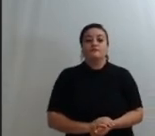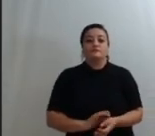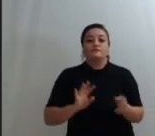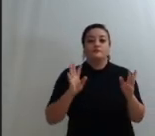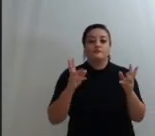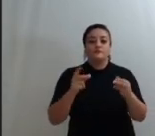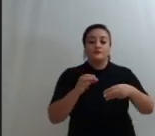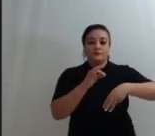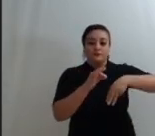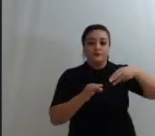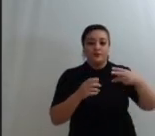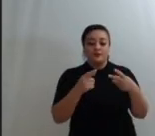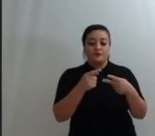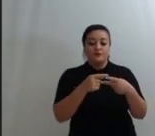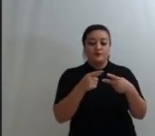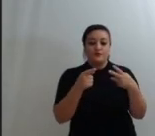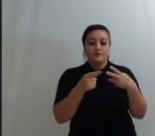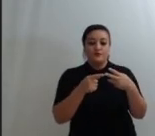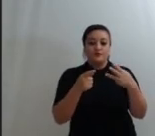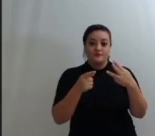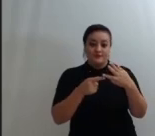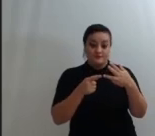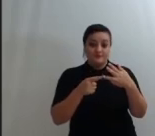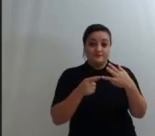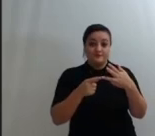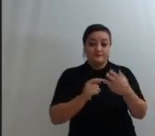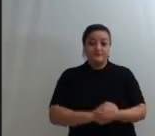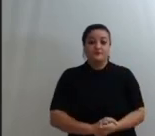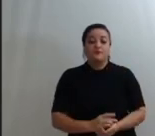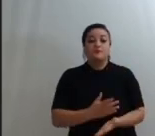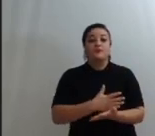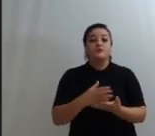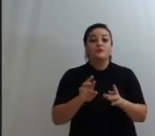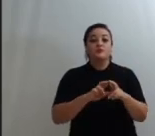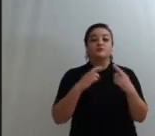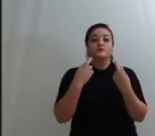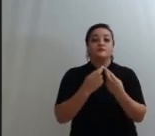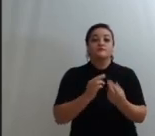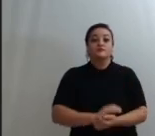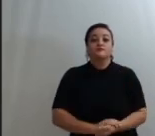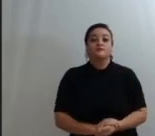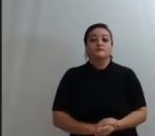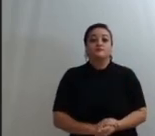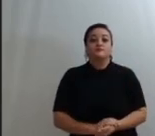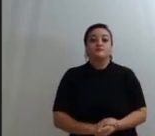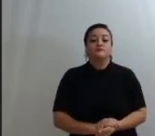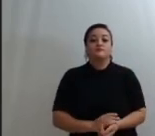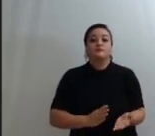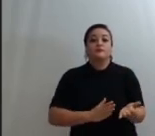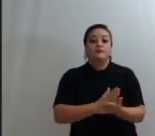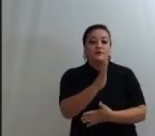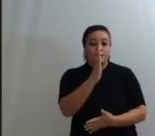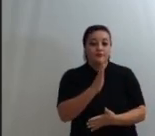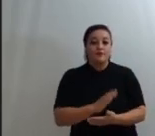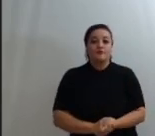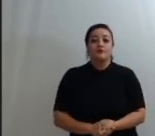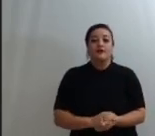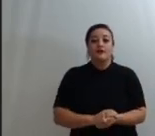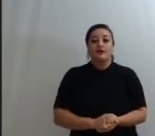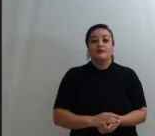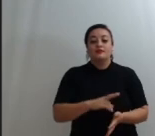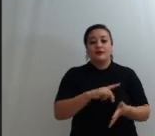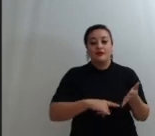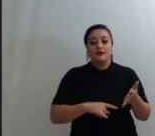Júnior, Rogério Schietti Cruz e Nefe Cordeiro, foi aberta a sessão. Lida não impugnada foi aprovada a ata da sessão anterior. Encerrou-se a sessão